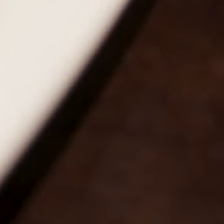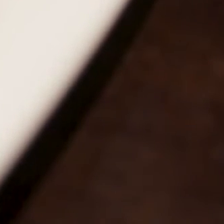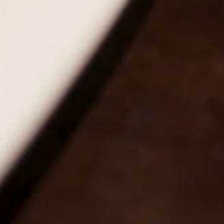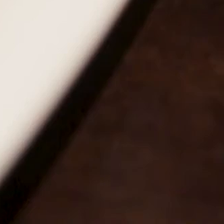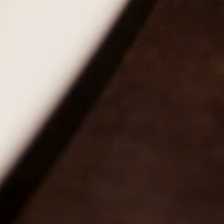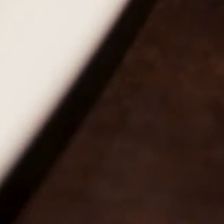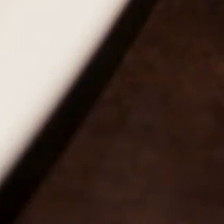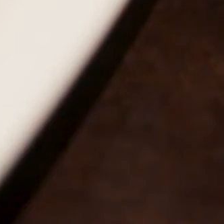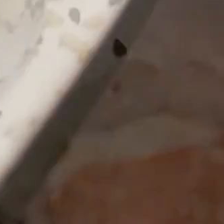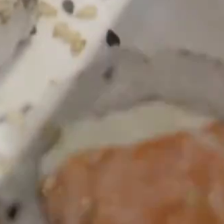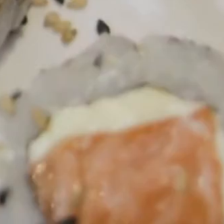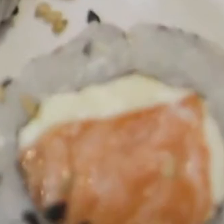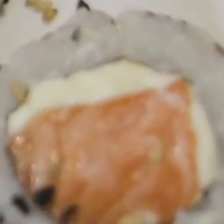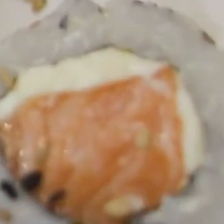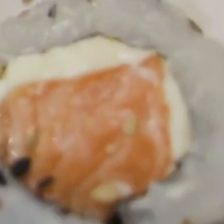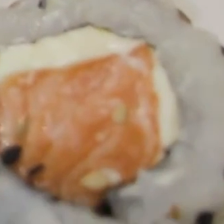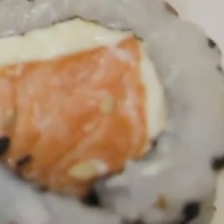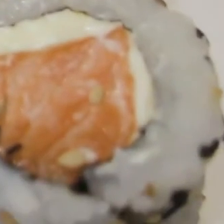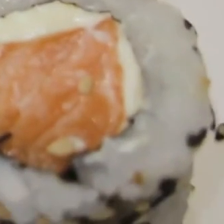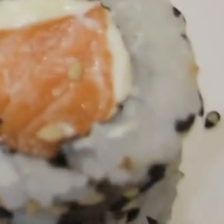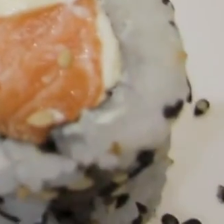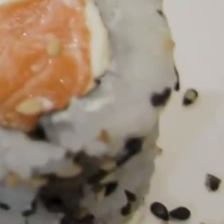E aí